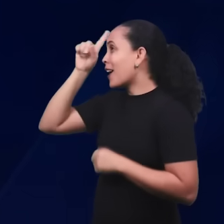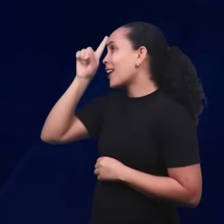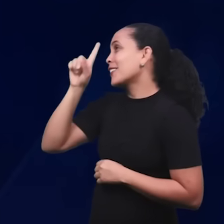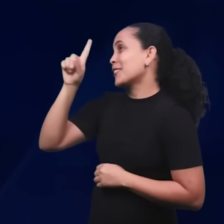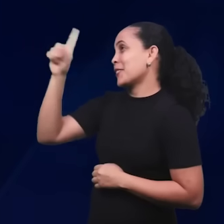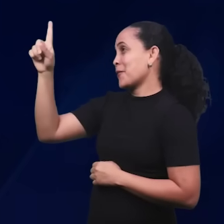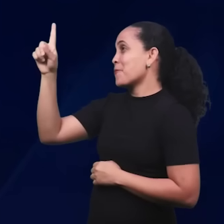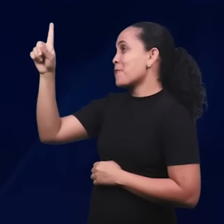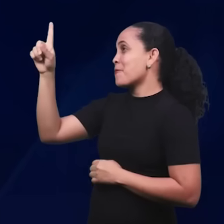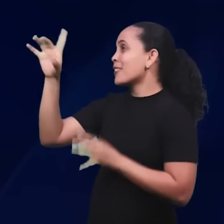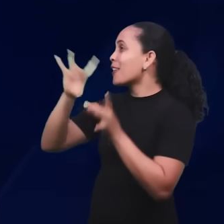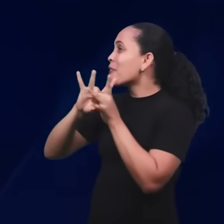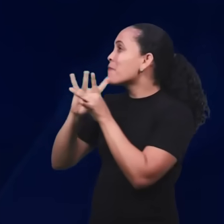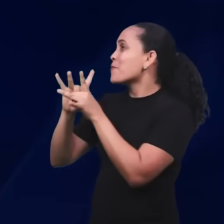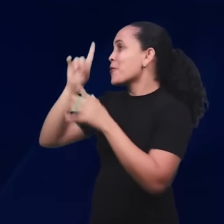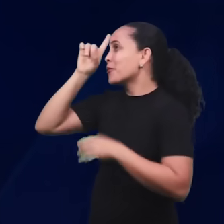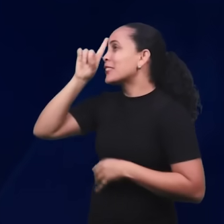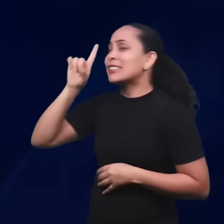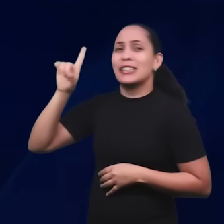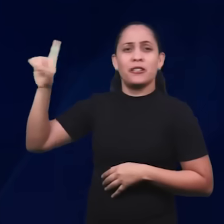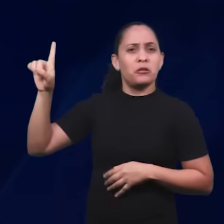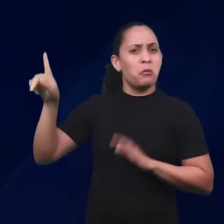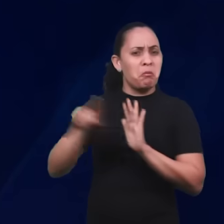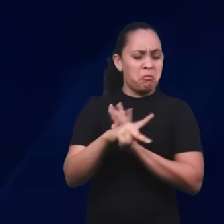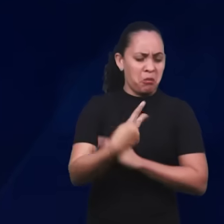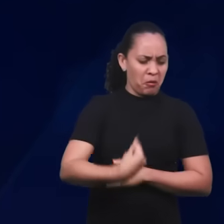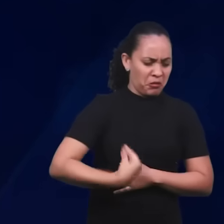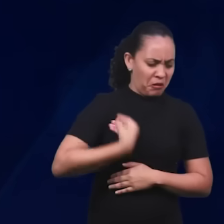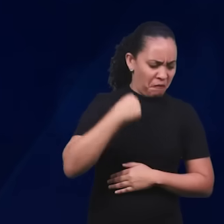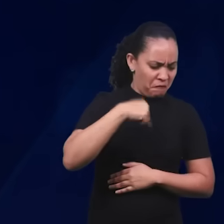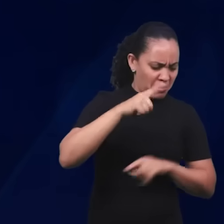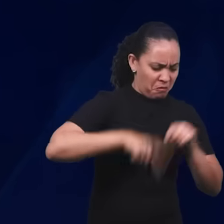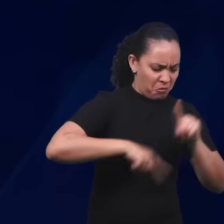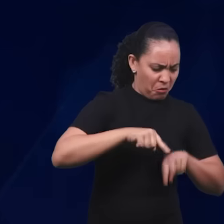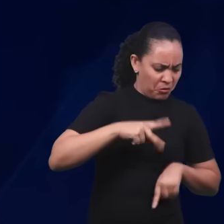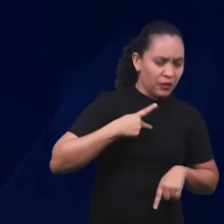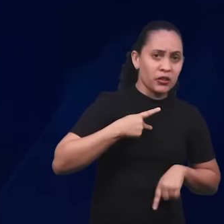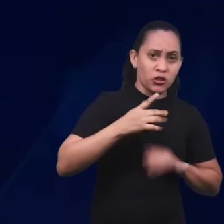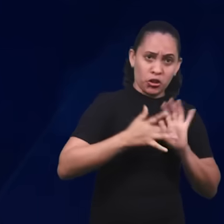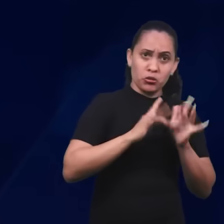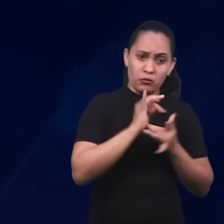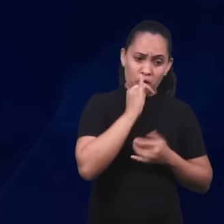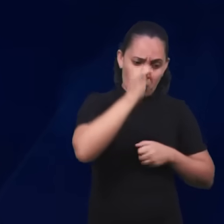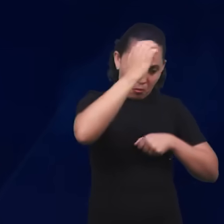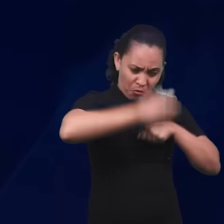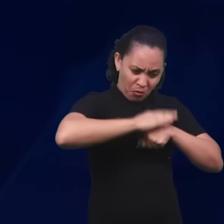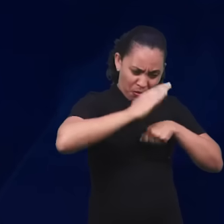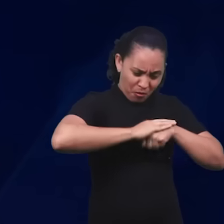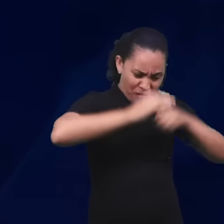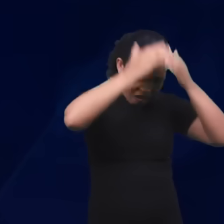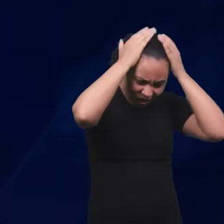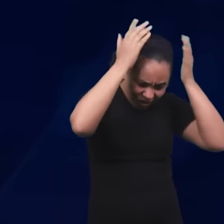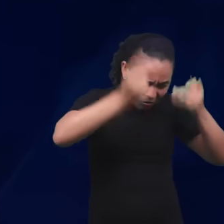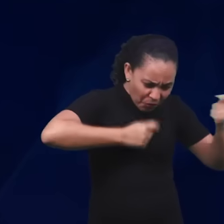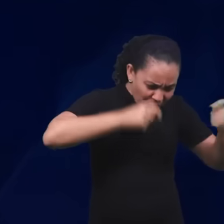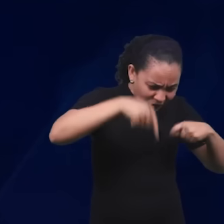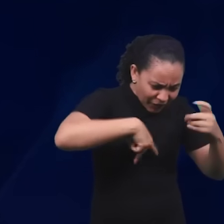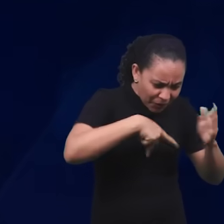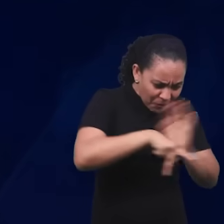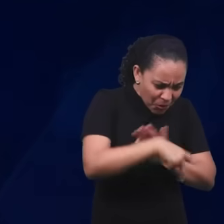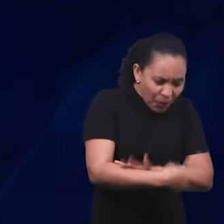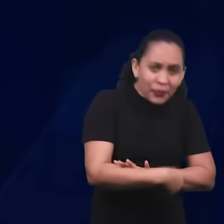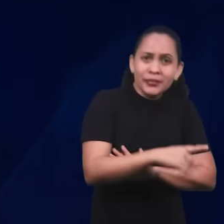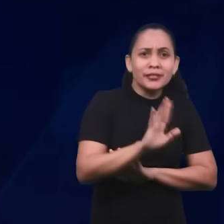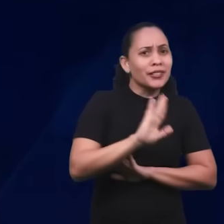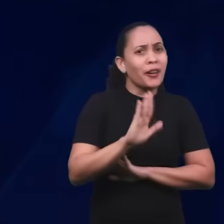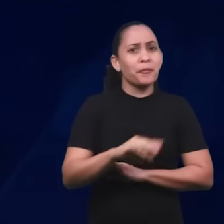Deus. Essa é a nossa prioridade. Porque nós não estamos falando no reino nessa vida. Jesus, meu reino não é desta vida, nem esse mundo. O reino de Deus